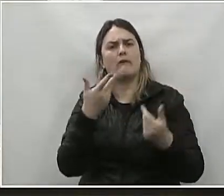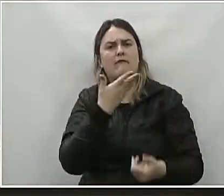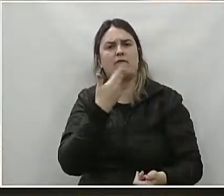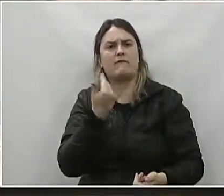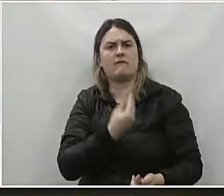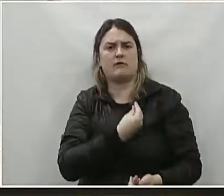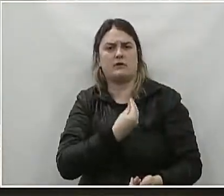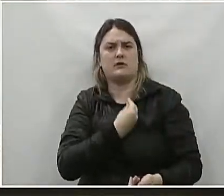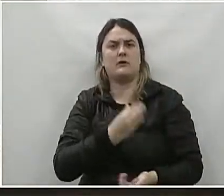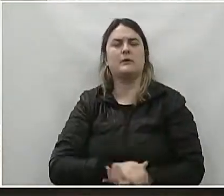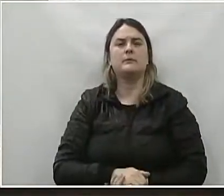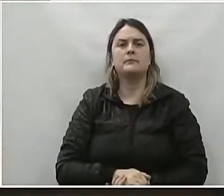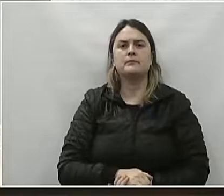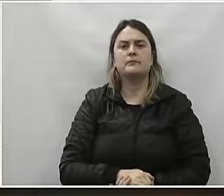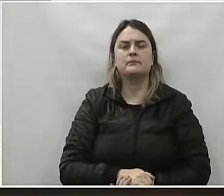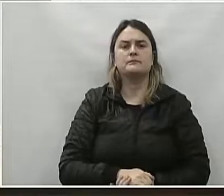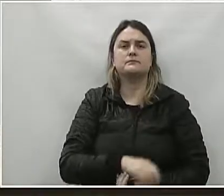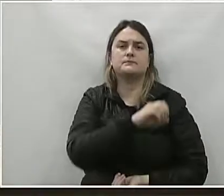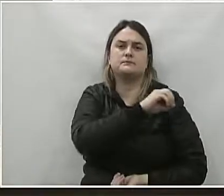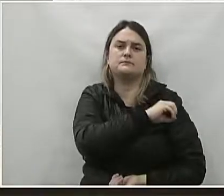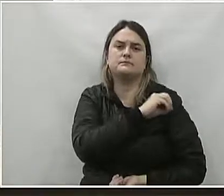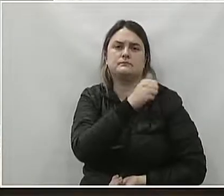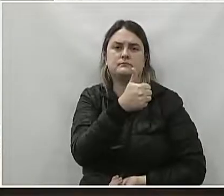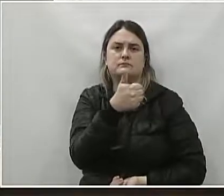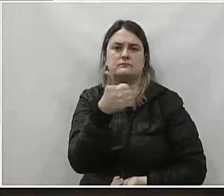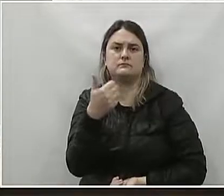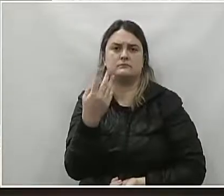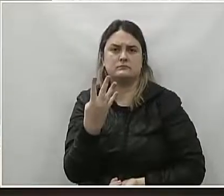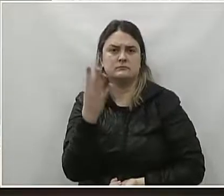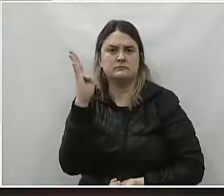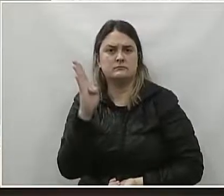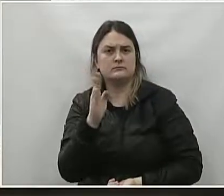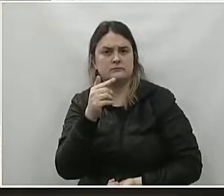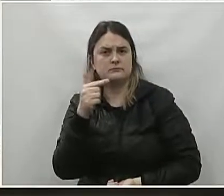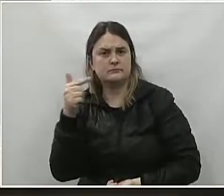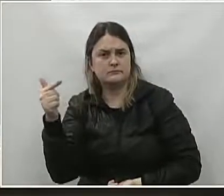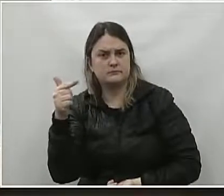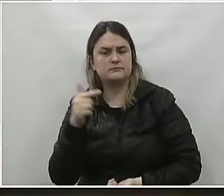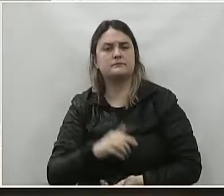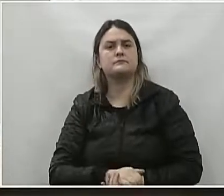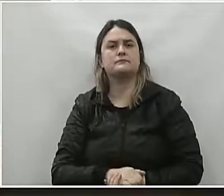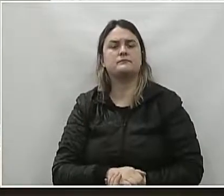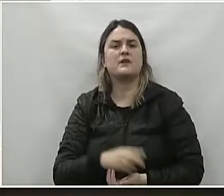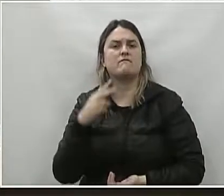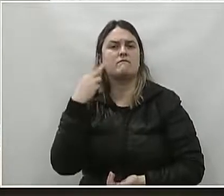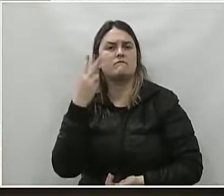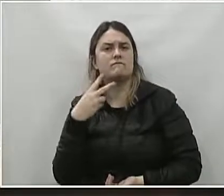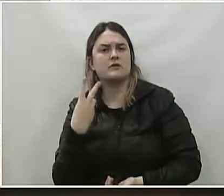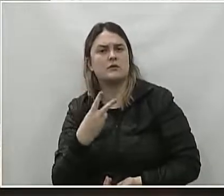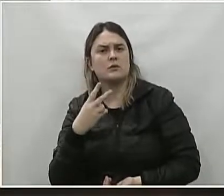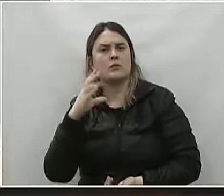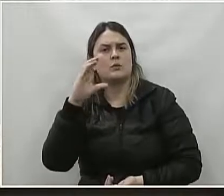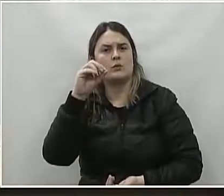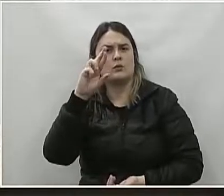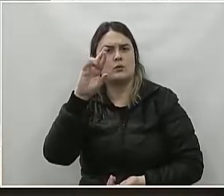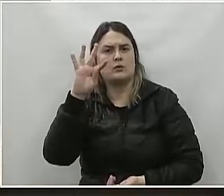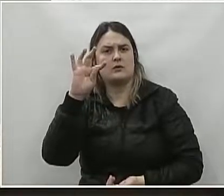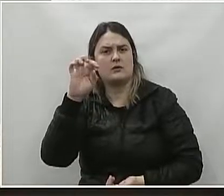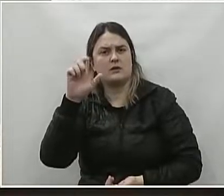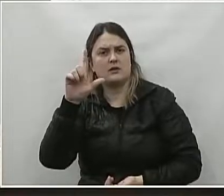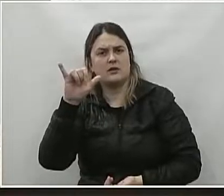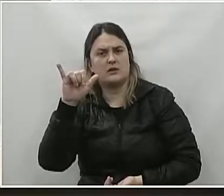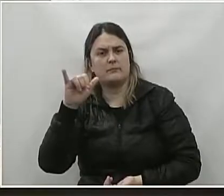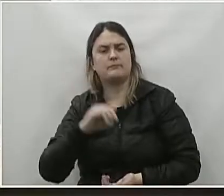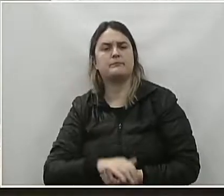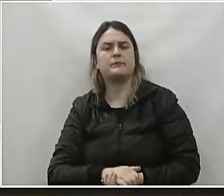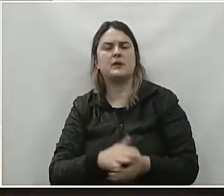vida. Número 114 de 2022, do vereador Valdir Luiz Cortellini.